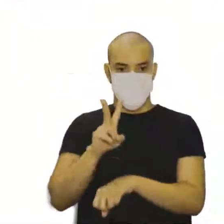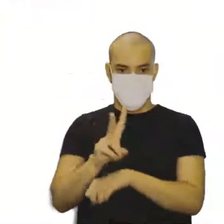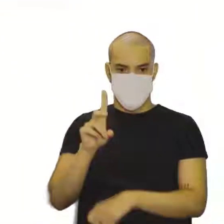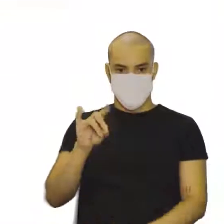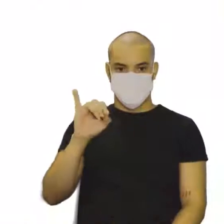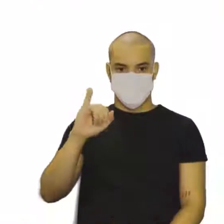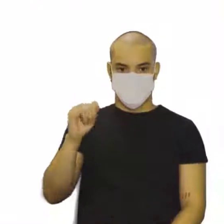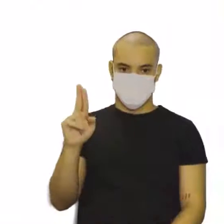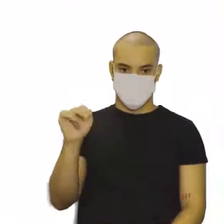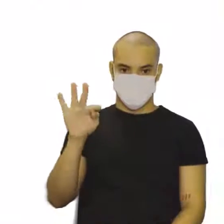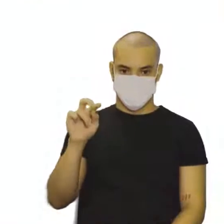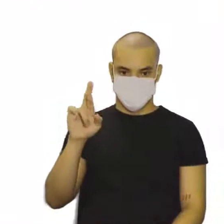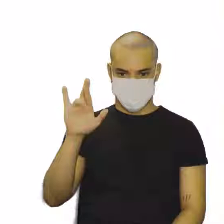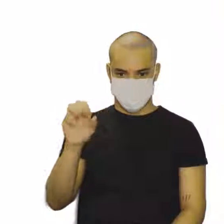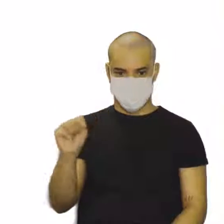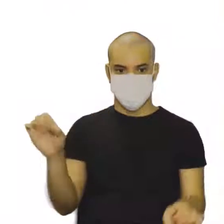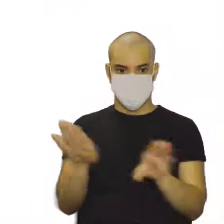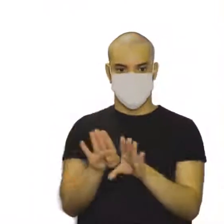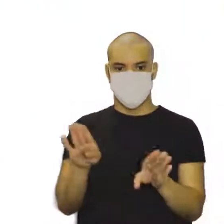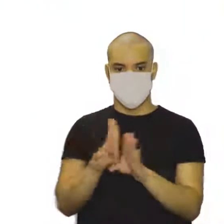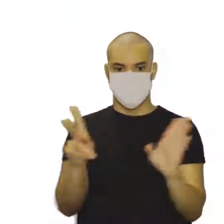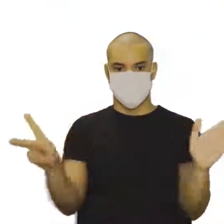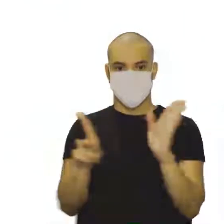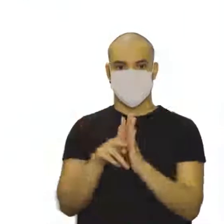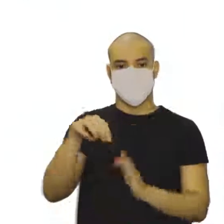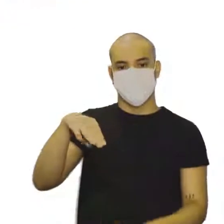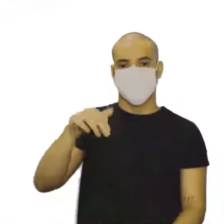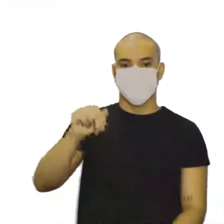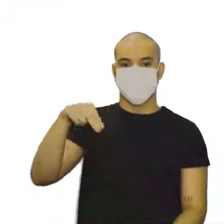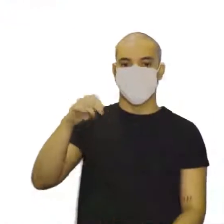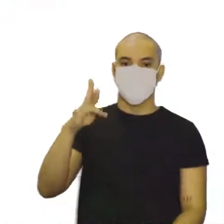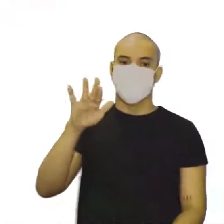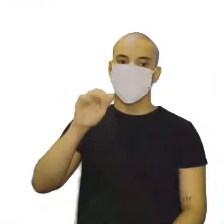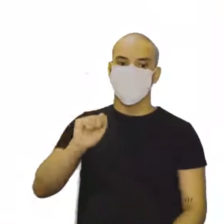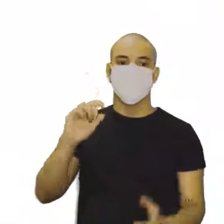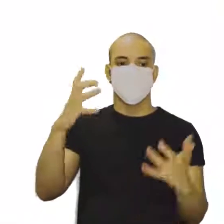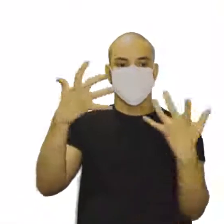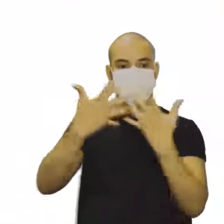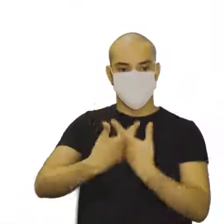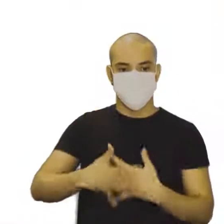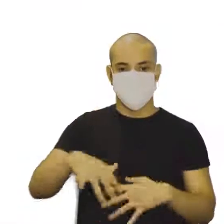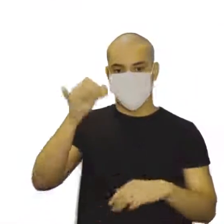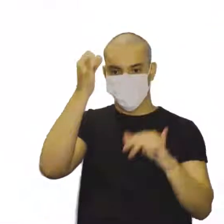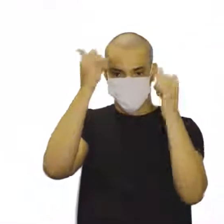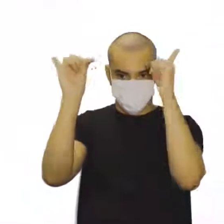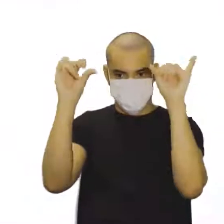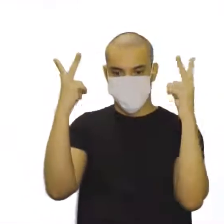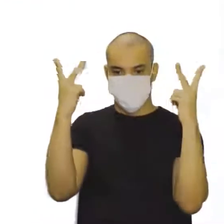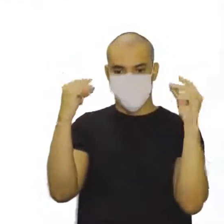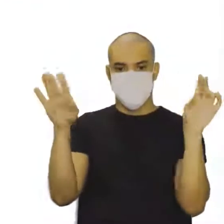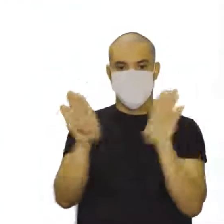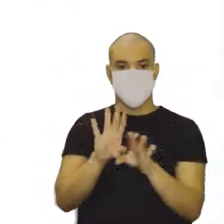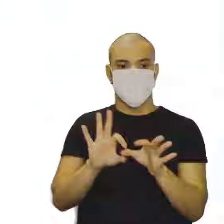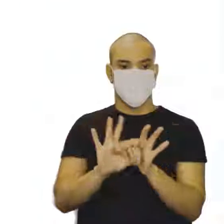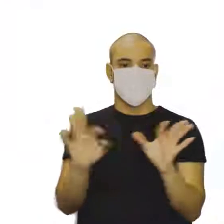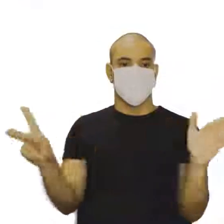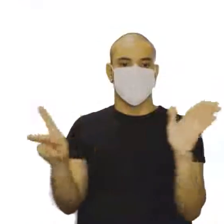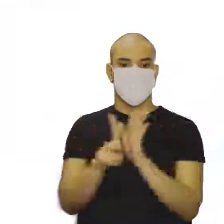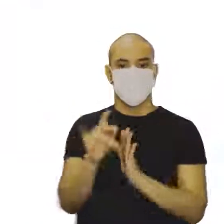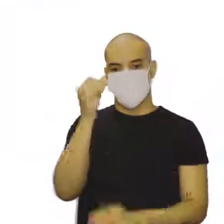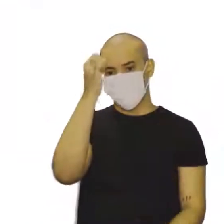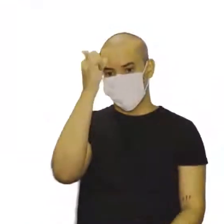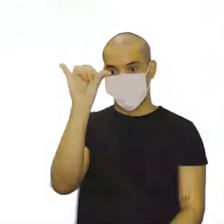disjuntores servem também de dispositivos de manobra. Funcionam como interruptores normais que permitem